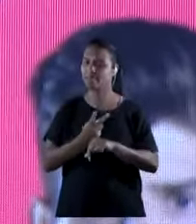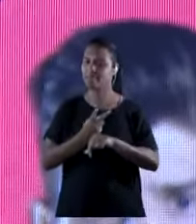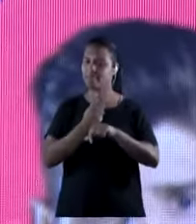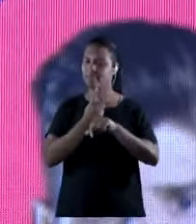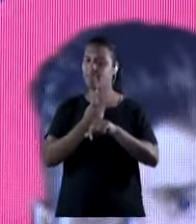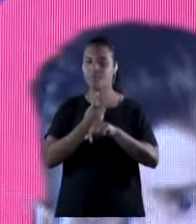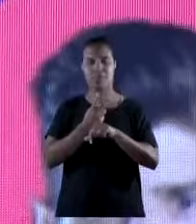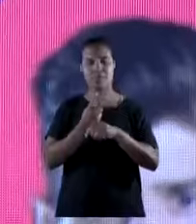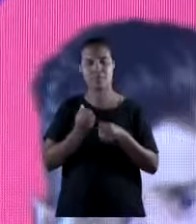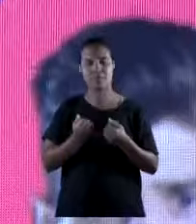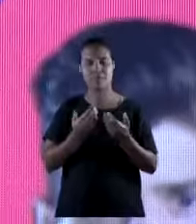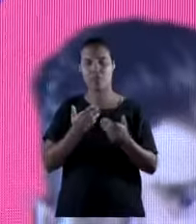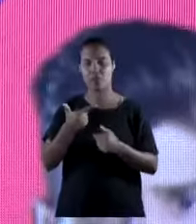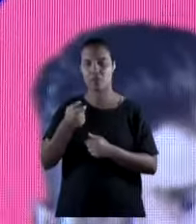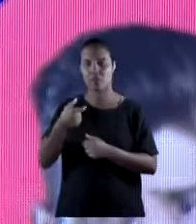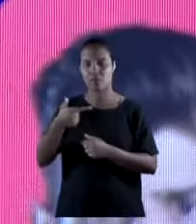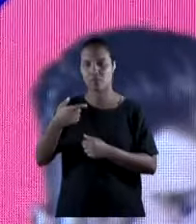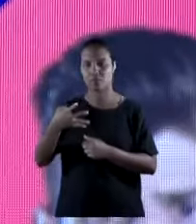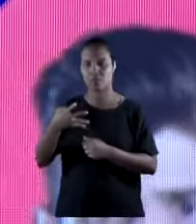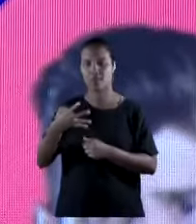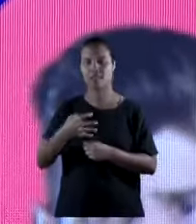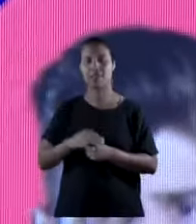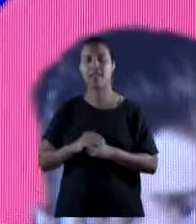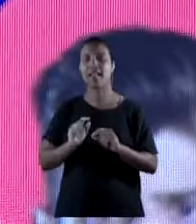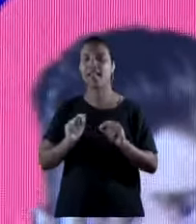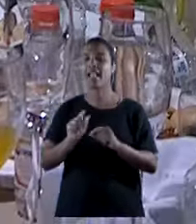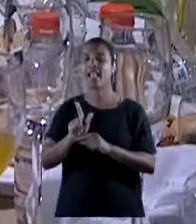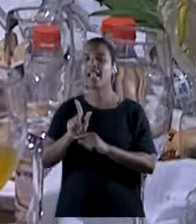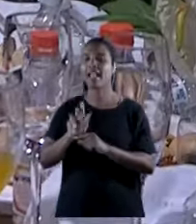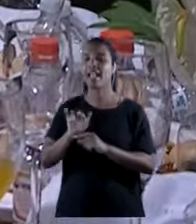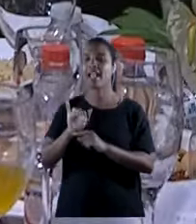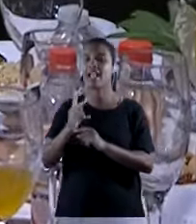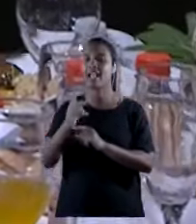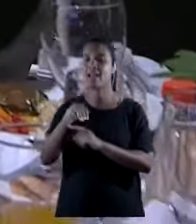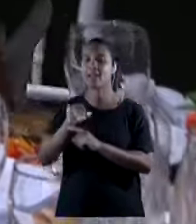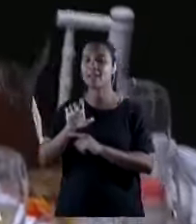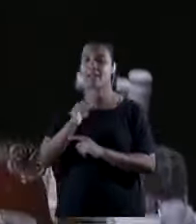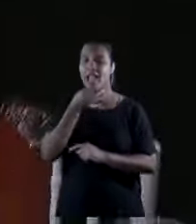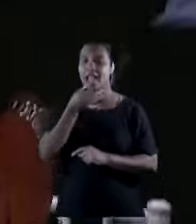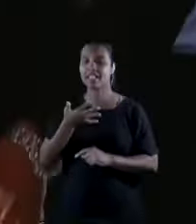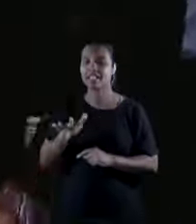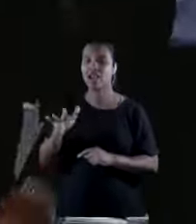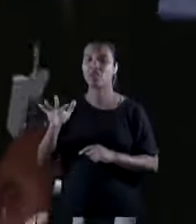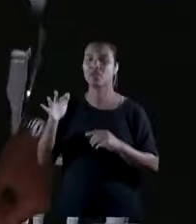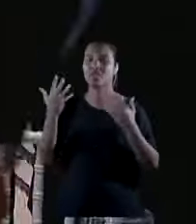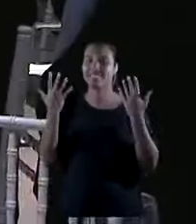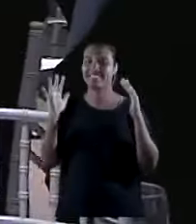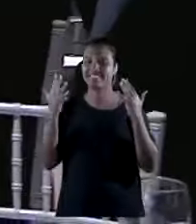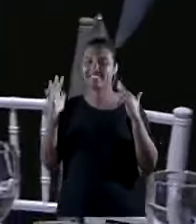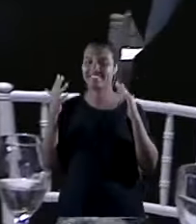Sicredi 2024 vai para o Guilherme dos Santos.